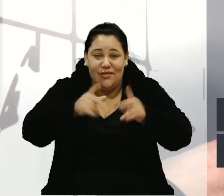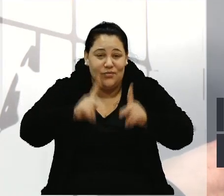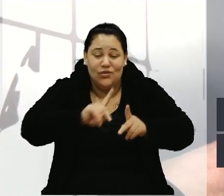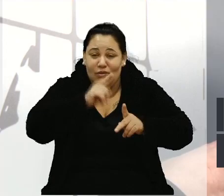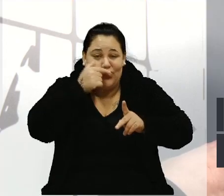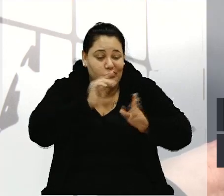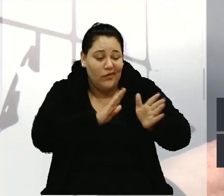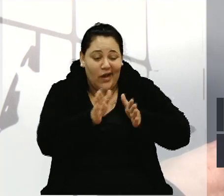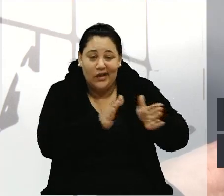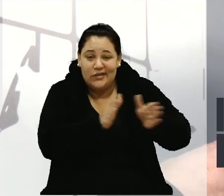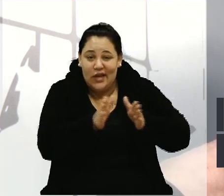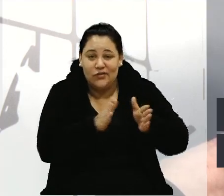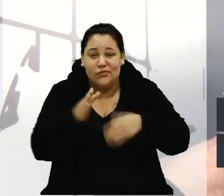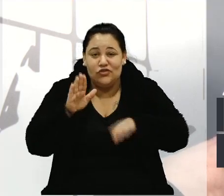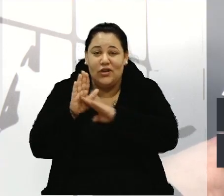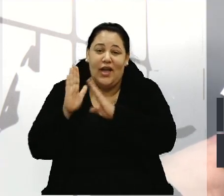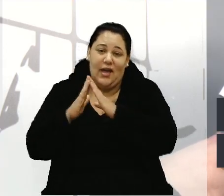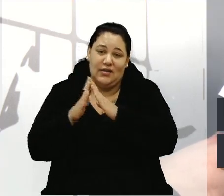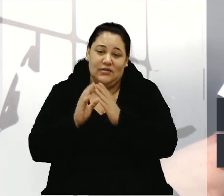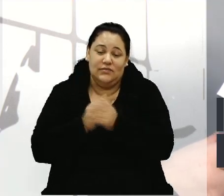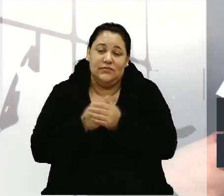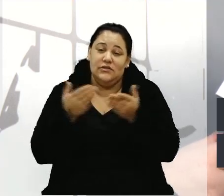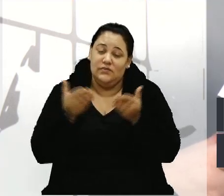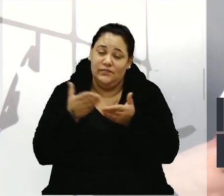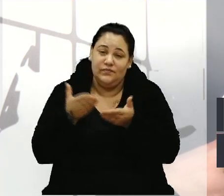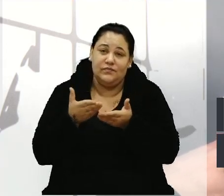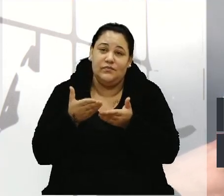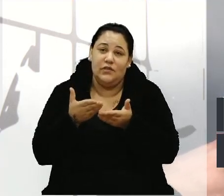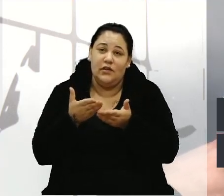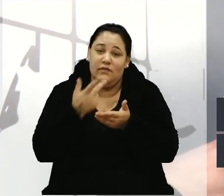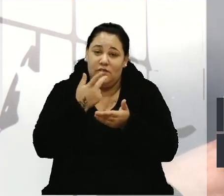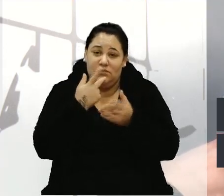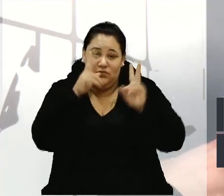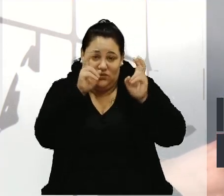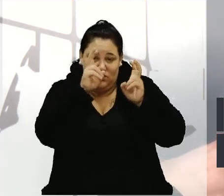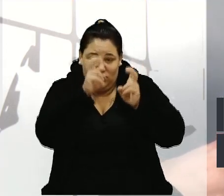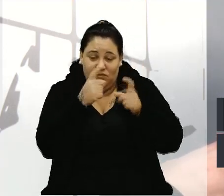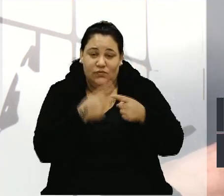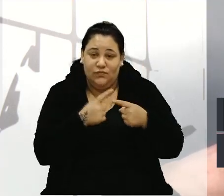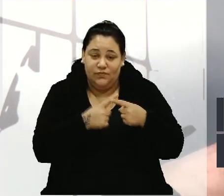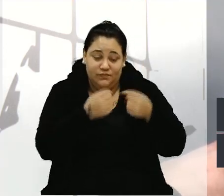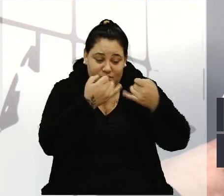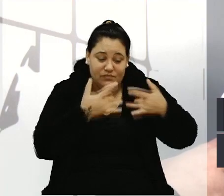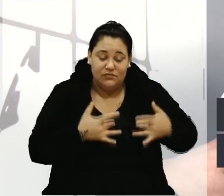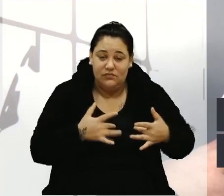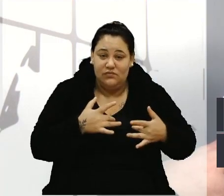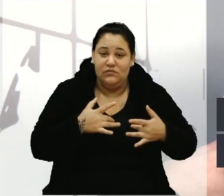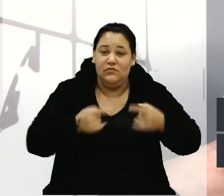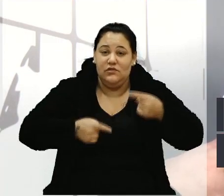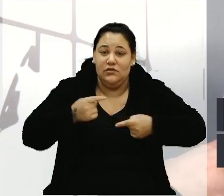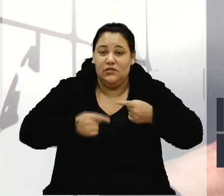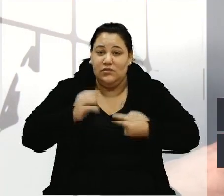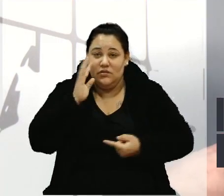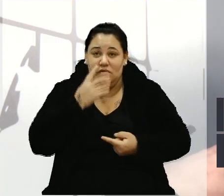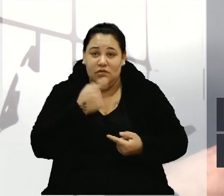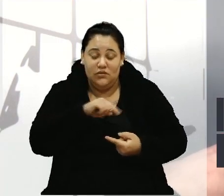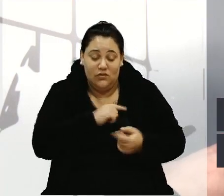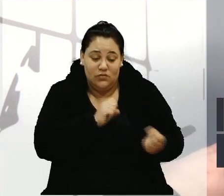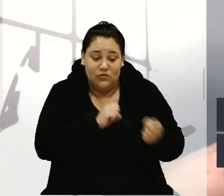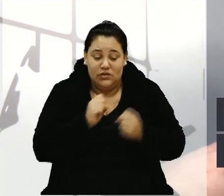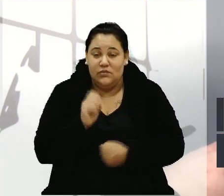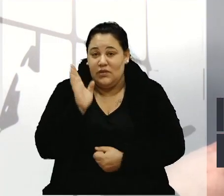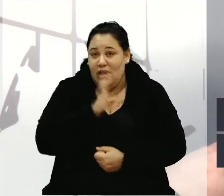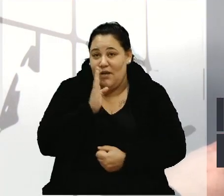acessar as suas casas então a gente Traz essa pauta para o debate e que nós possamos de imediato que a